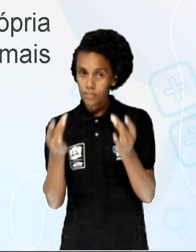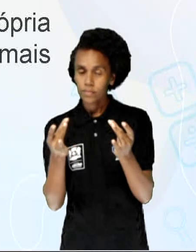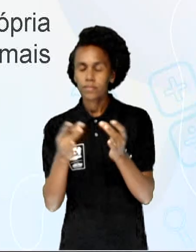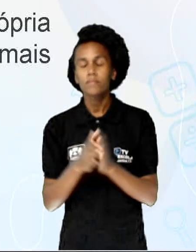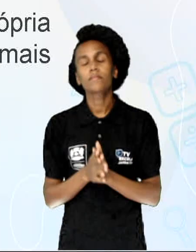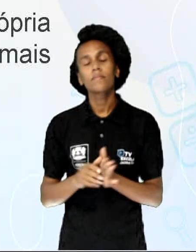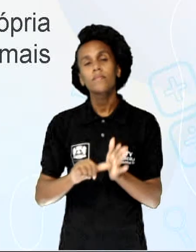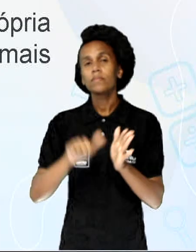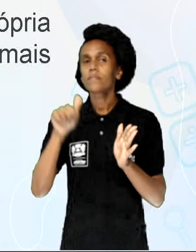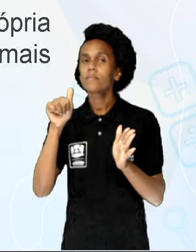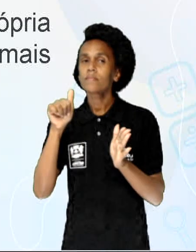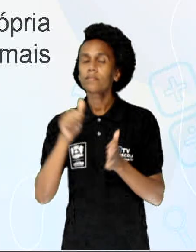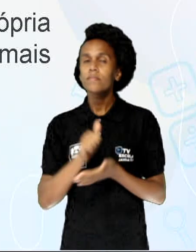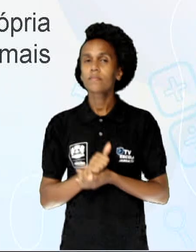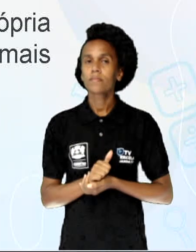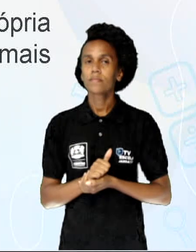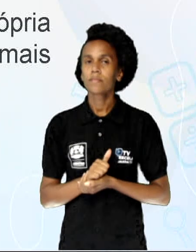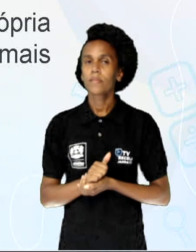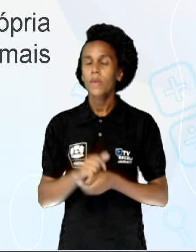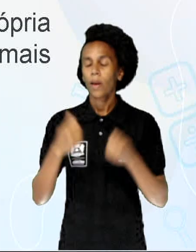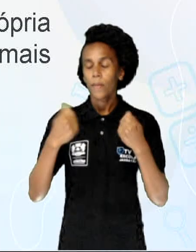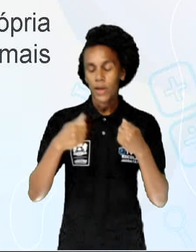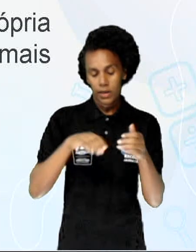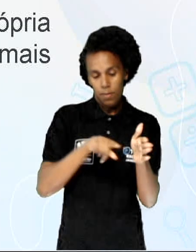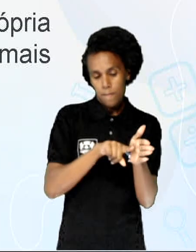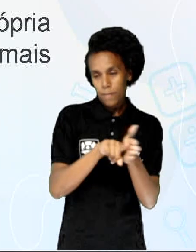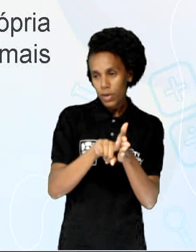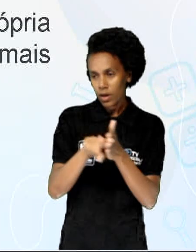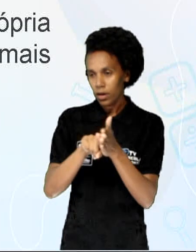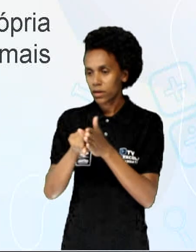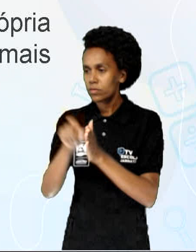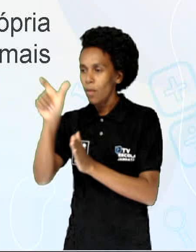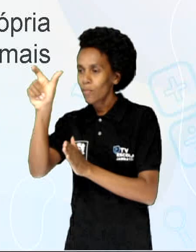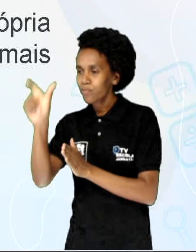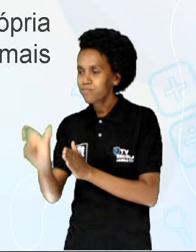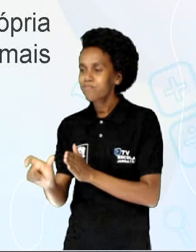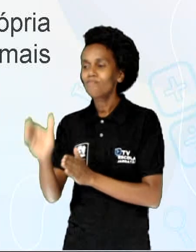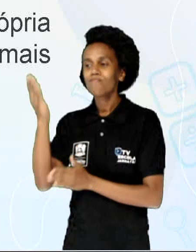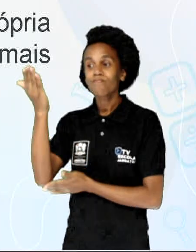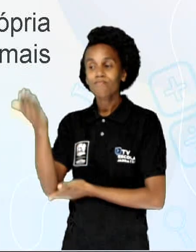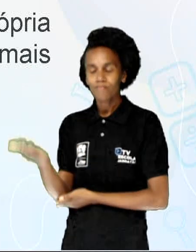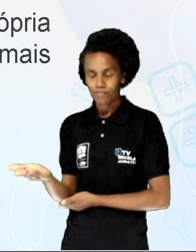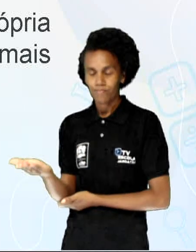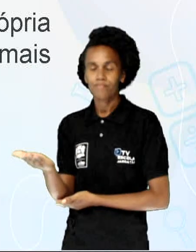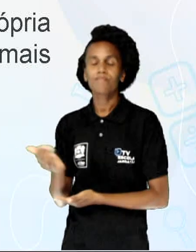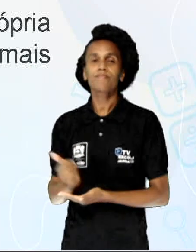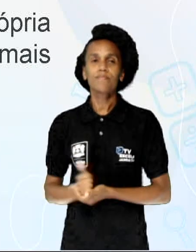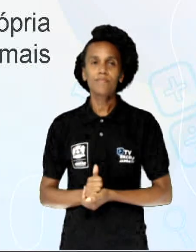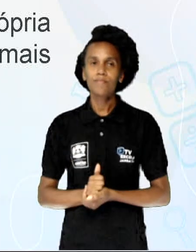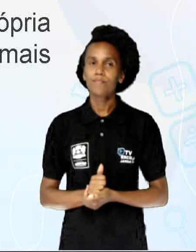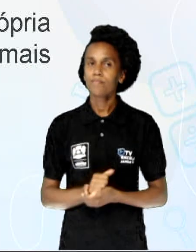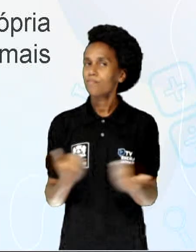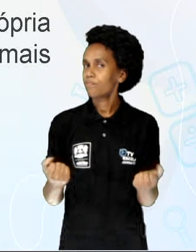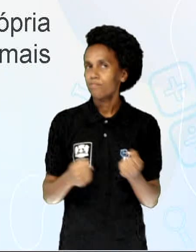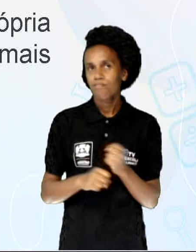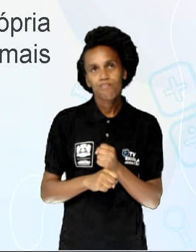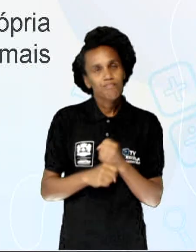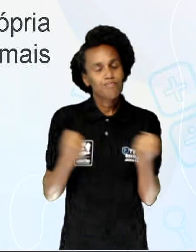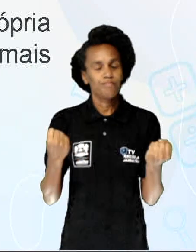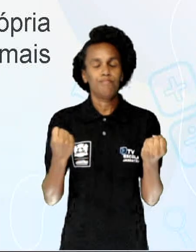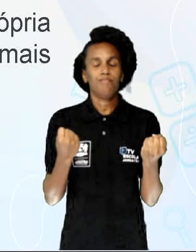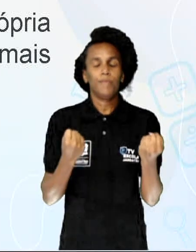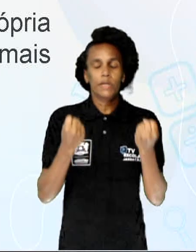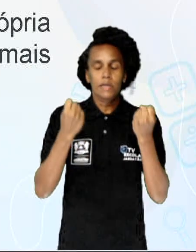de mais nada, devemos pesquisar sobre a vida da pessoa a qual vamos fazer uma biografia. É impossível falarmos da vida de